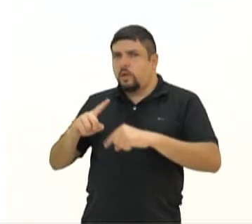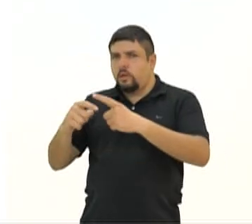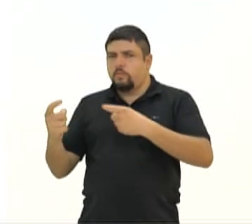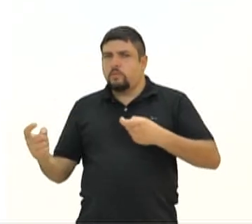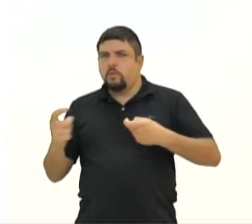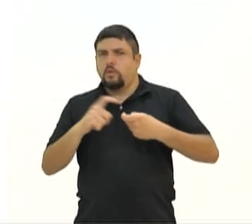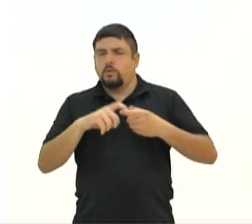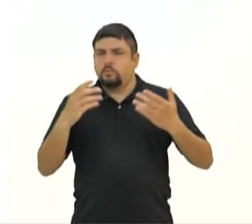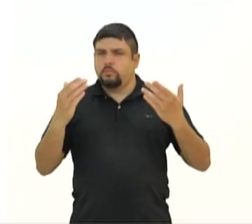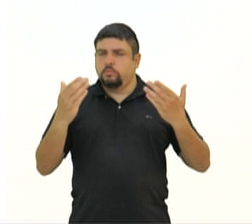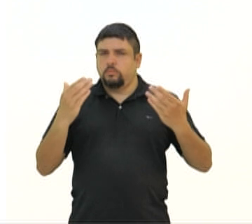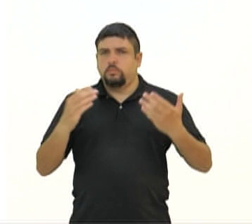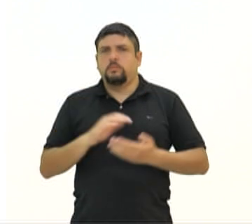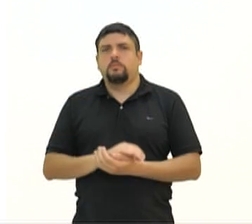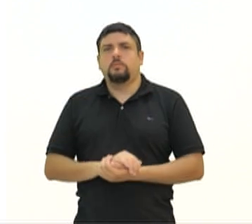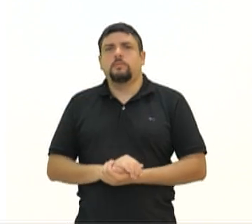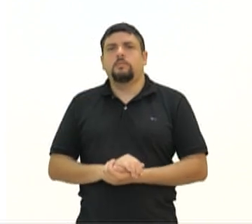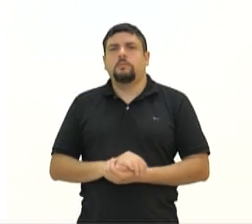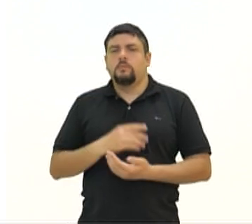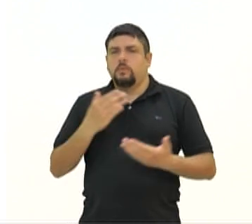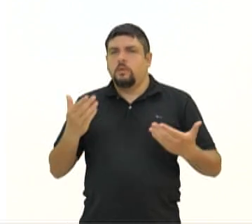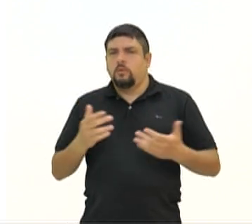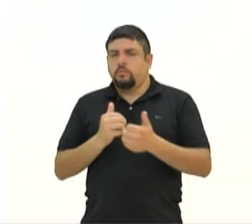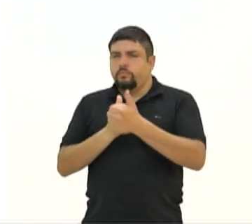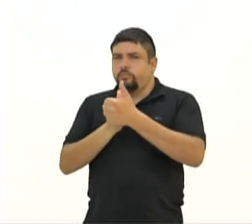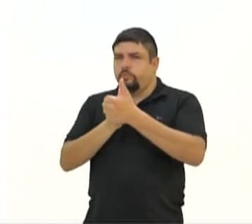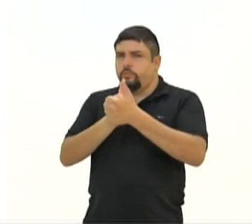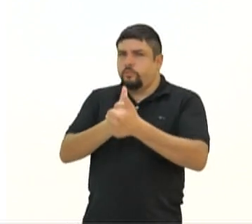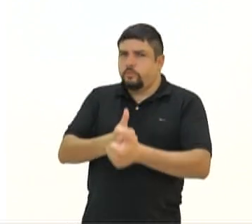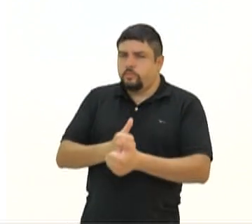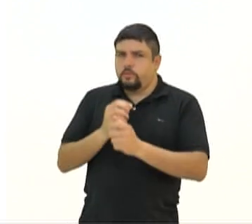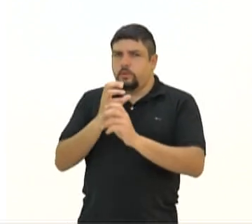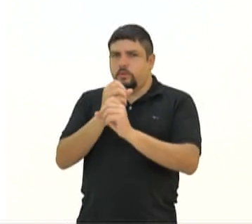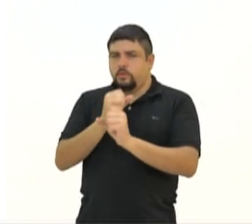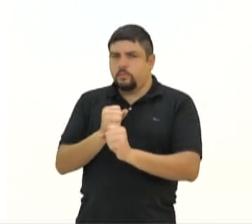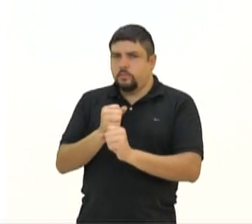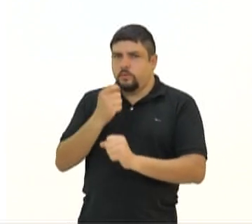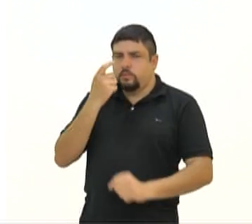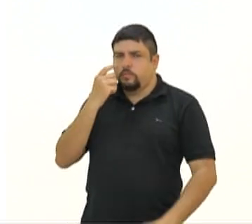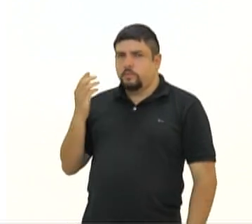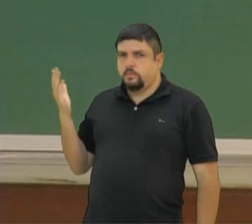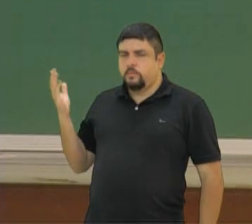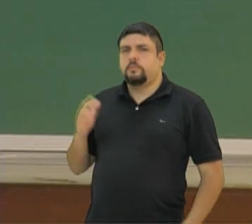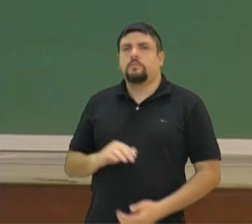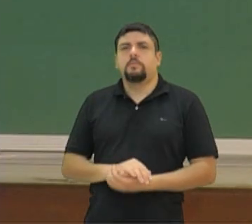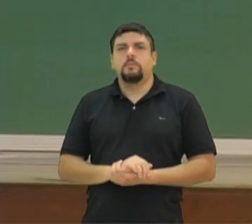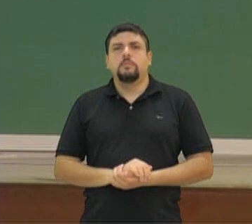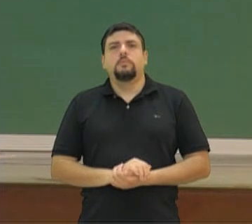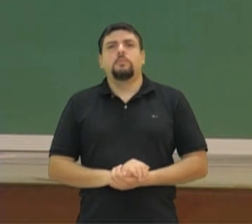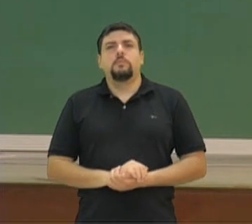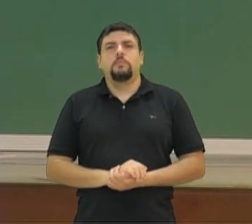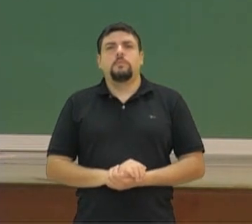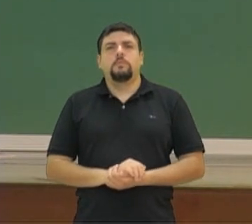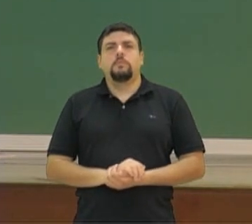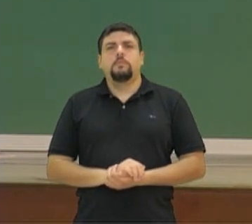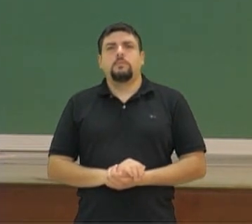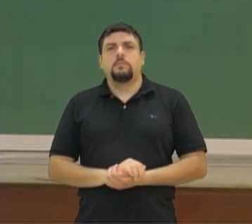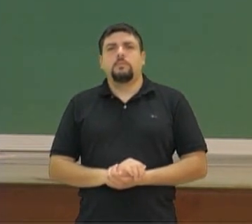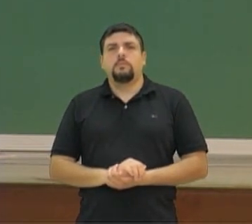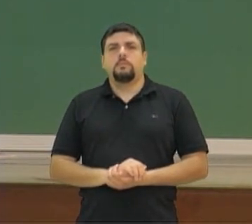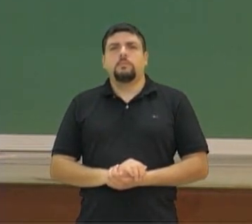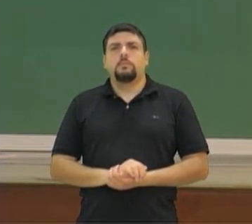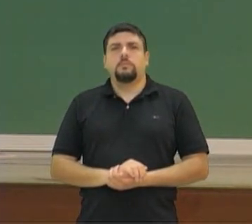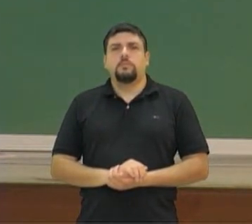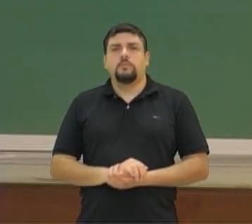resolver como é que o professor chegou lá. Então, produto estabelecido. Lembrar então, sempre multiplicar os primeiros